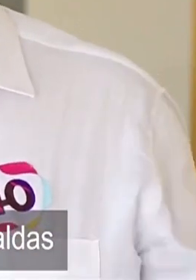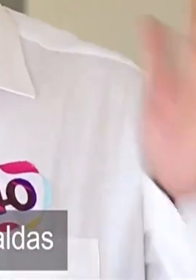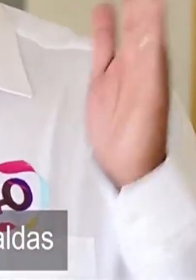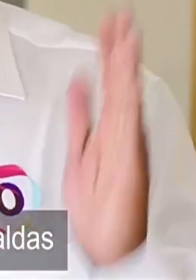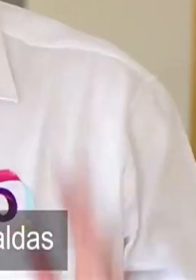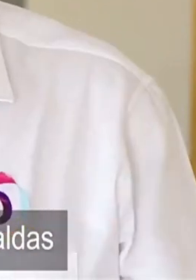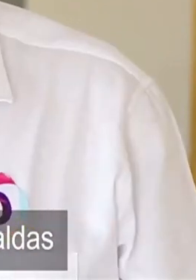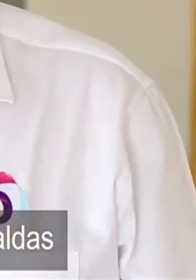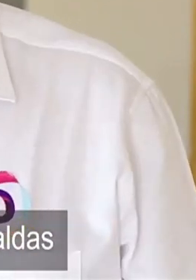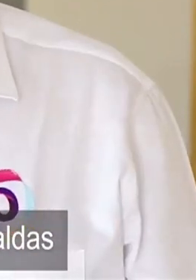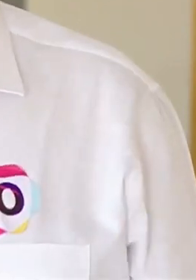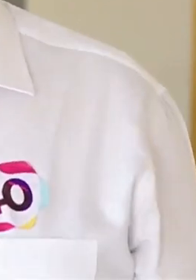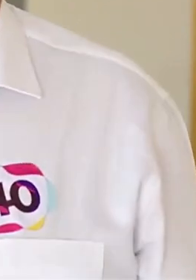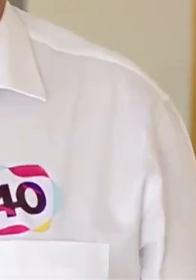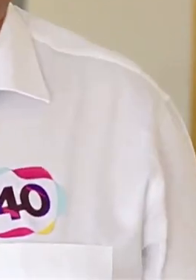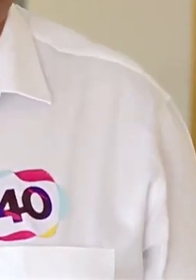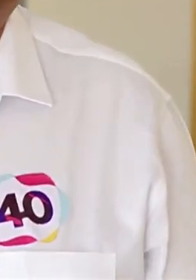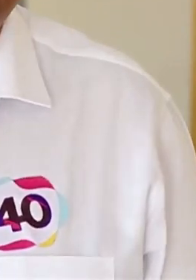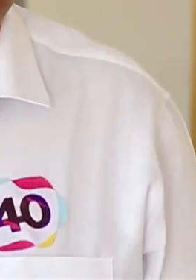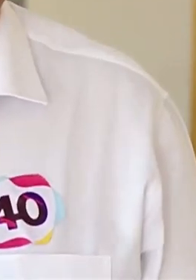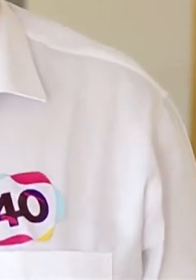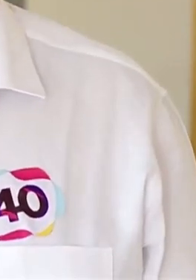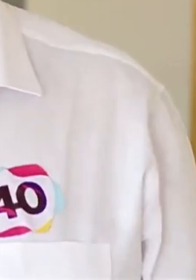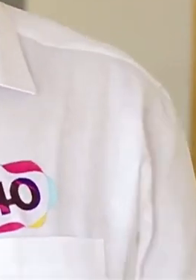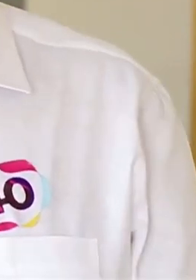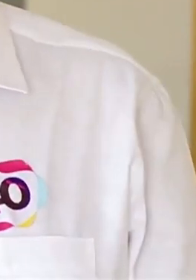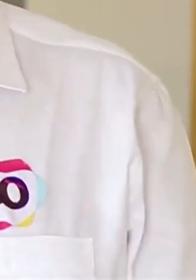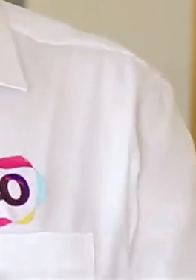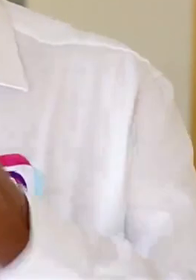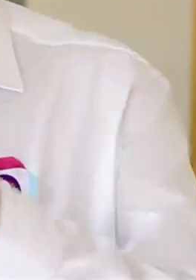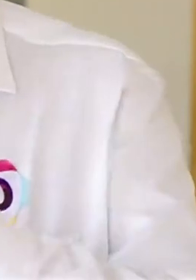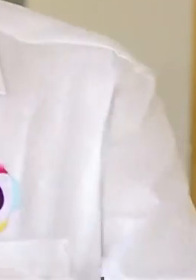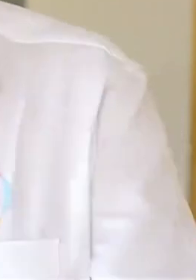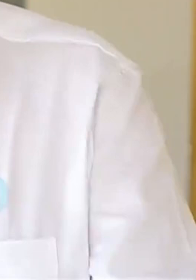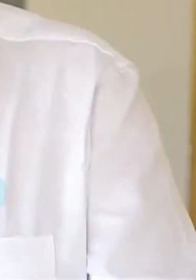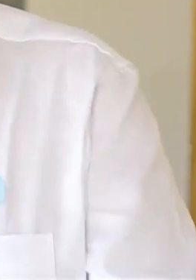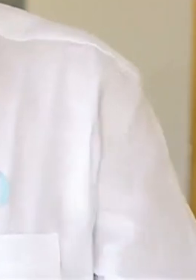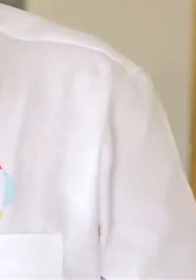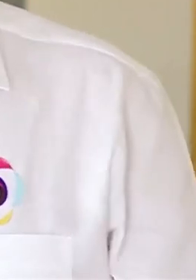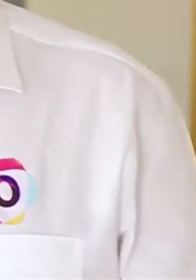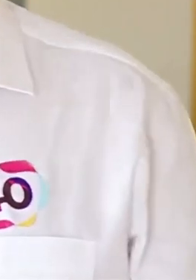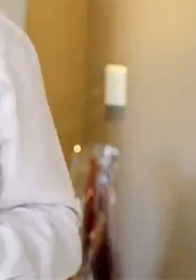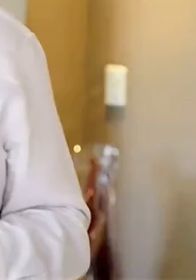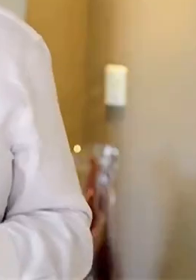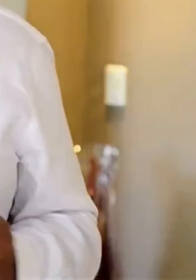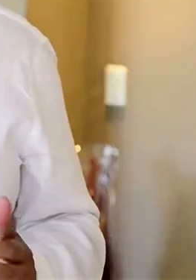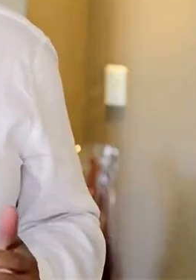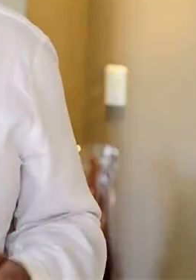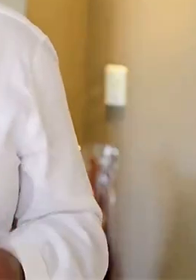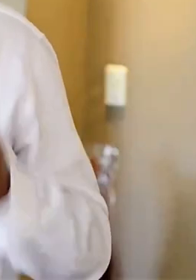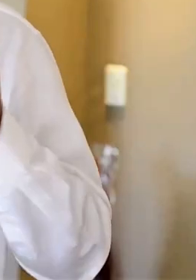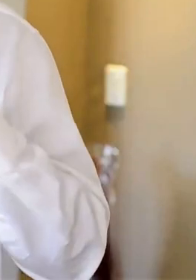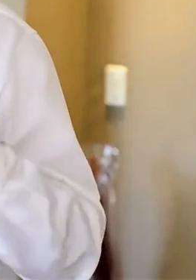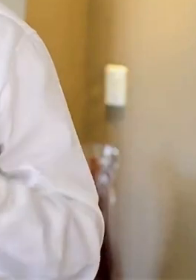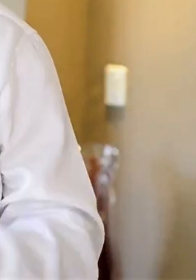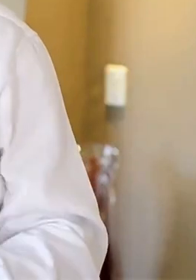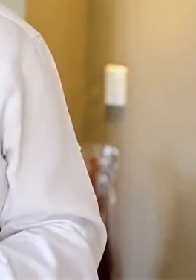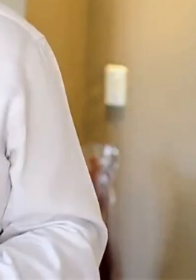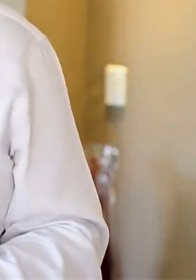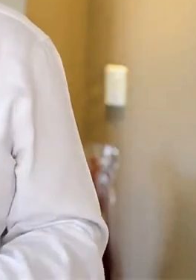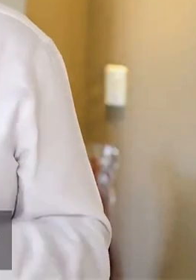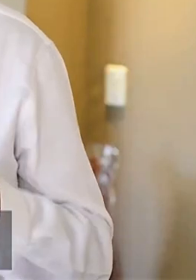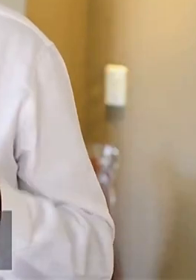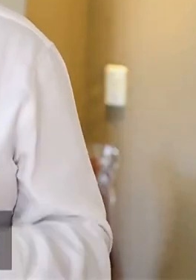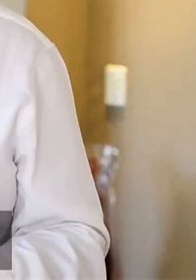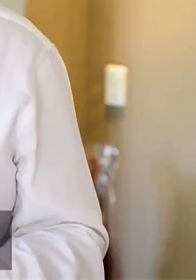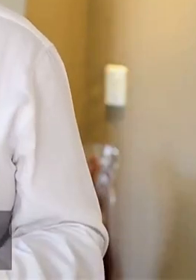esse recurso para Poços de Caldas para que seja inteiramente revertido para a saúde do nosso povo. Eu me especializei em saúde